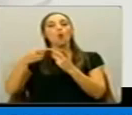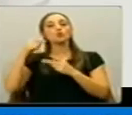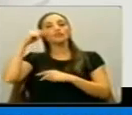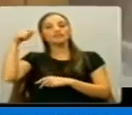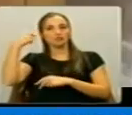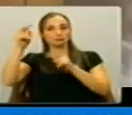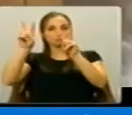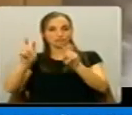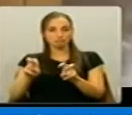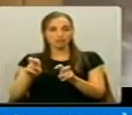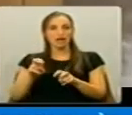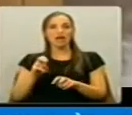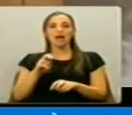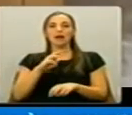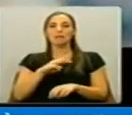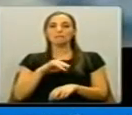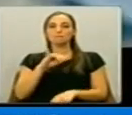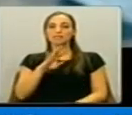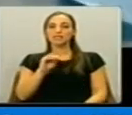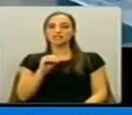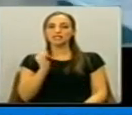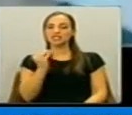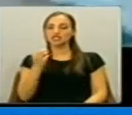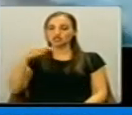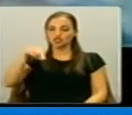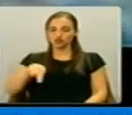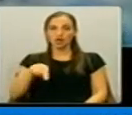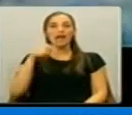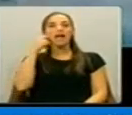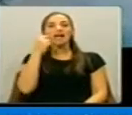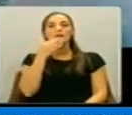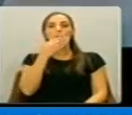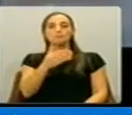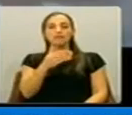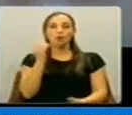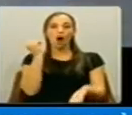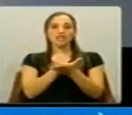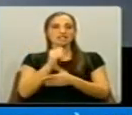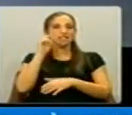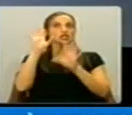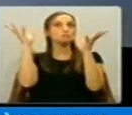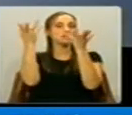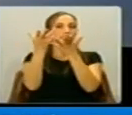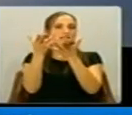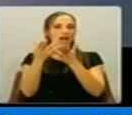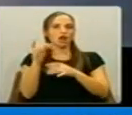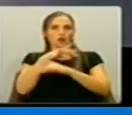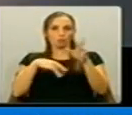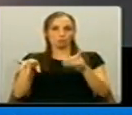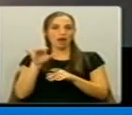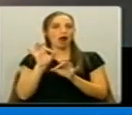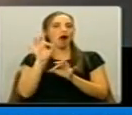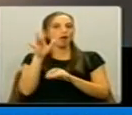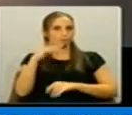chama-se Ambition, e foi um pedido feito pela Agência Espacial Europeia para promover a sonda Rosetta. Tem toque português, é